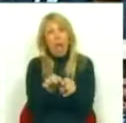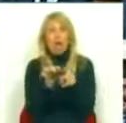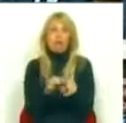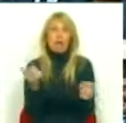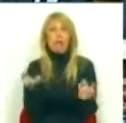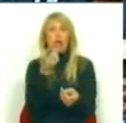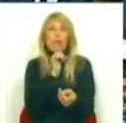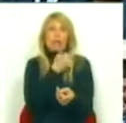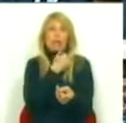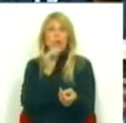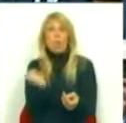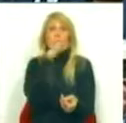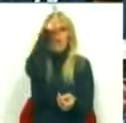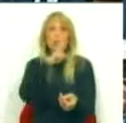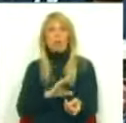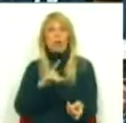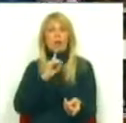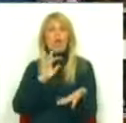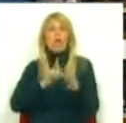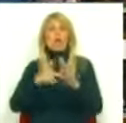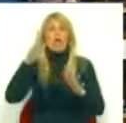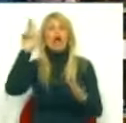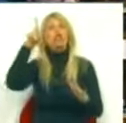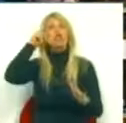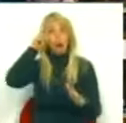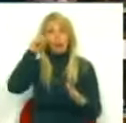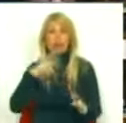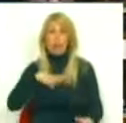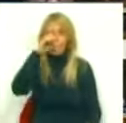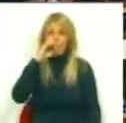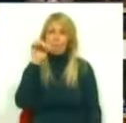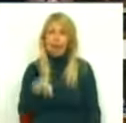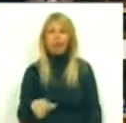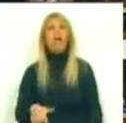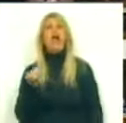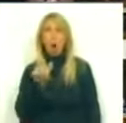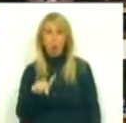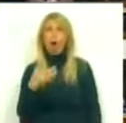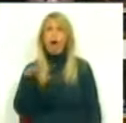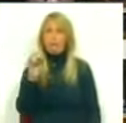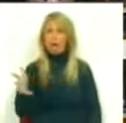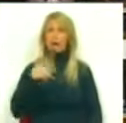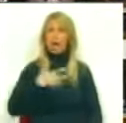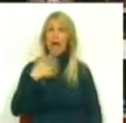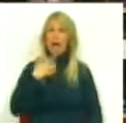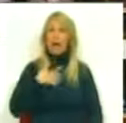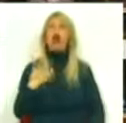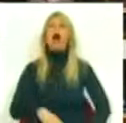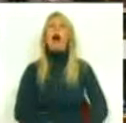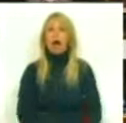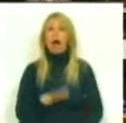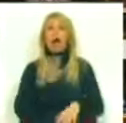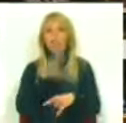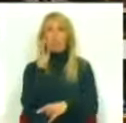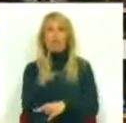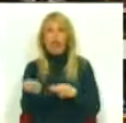engenheiro Sócrates, que não queria deixar de recordar aqui. Que grande indignação têm hoje os socialistas em Portugal por ver que a gestão